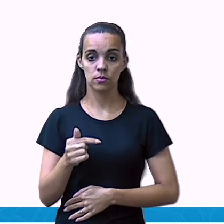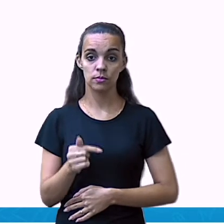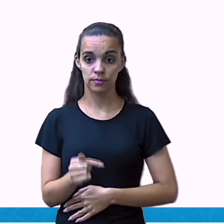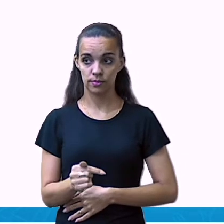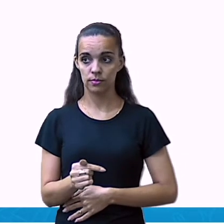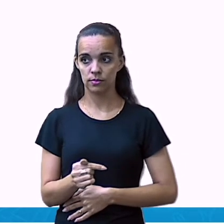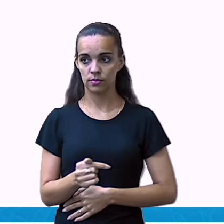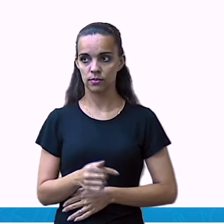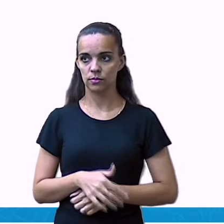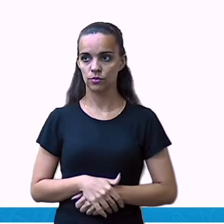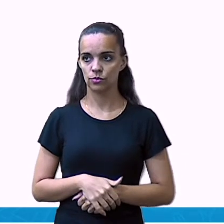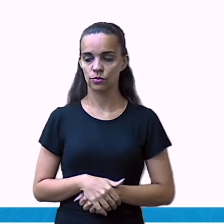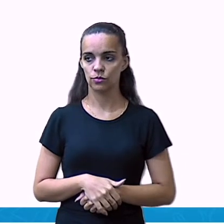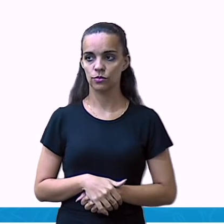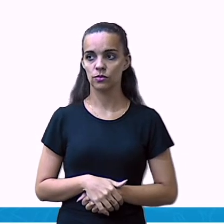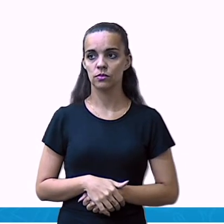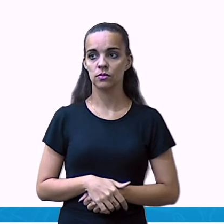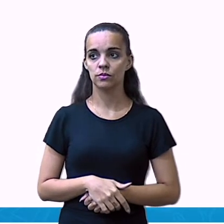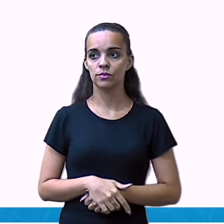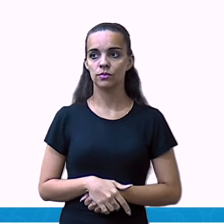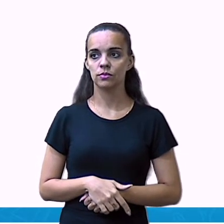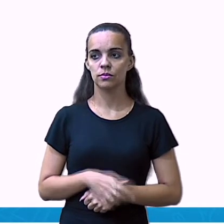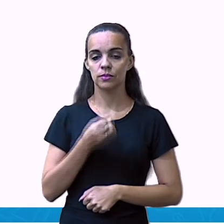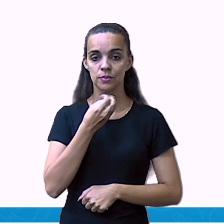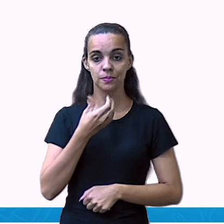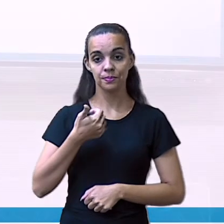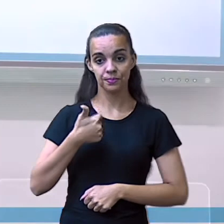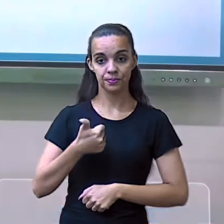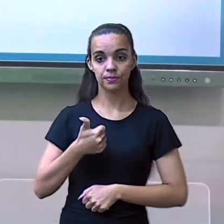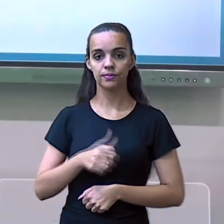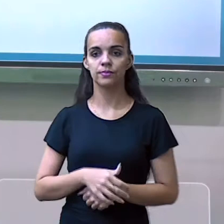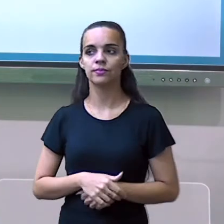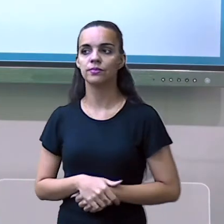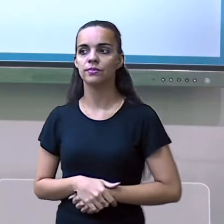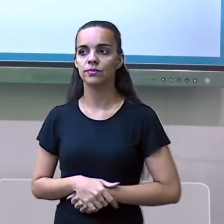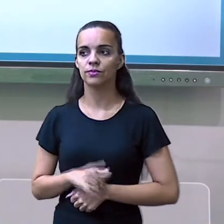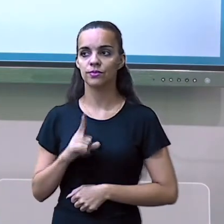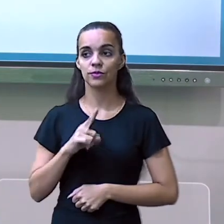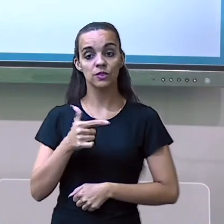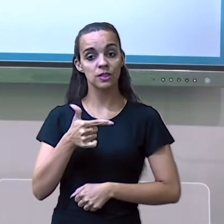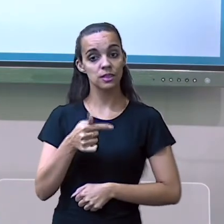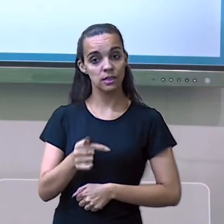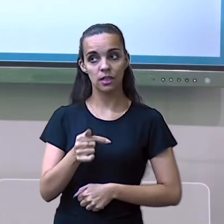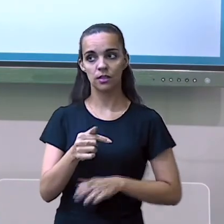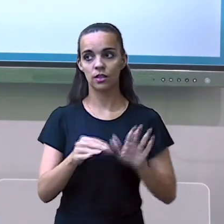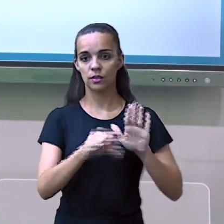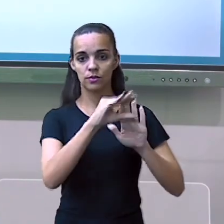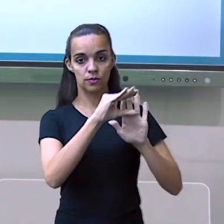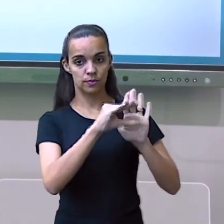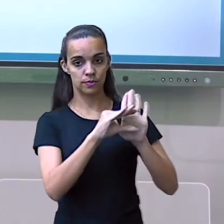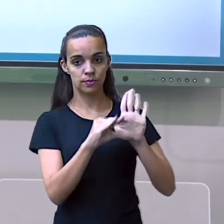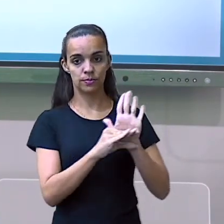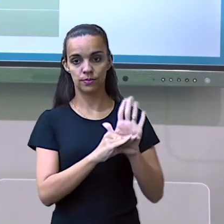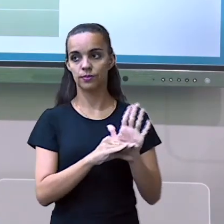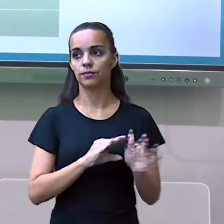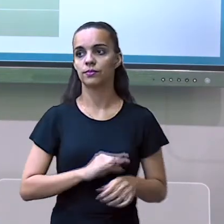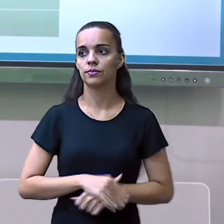6, 7. Muito bem, 7